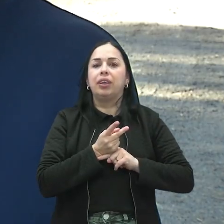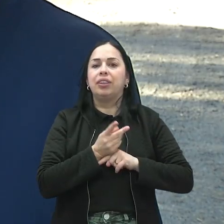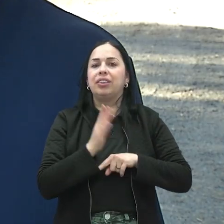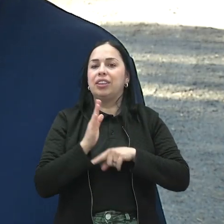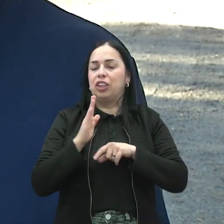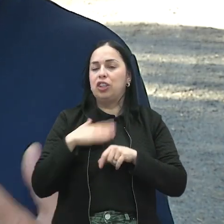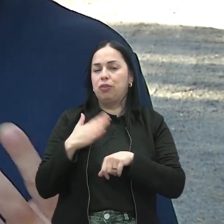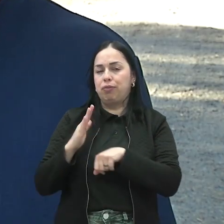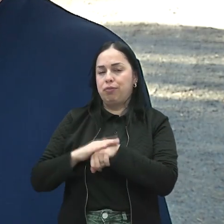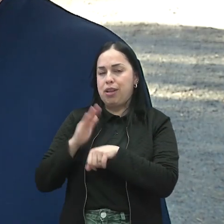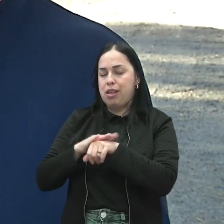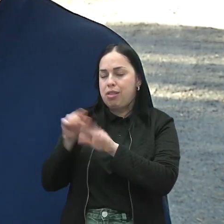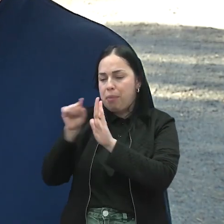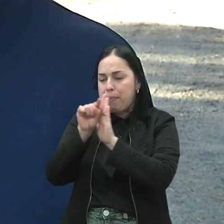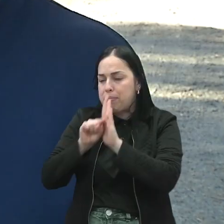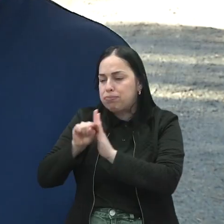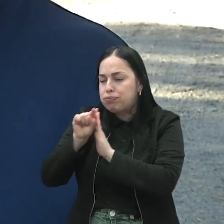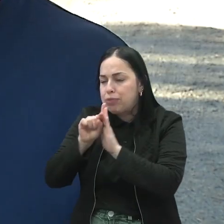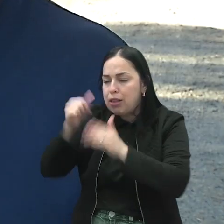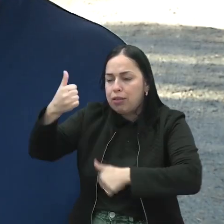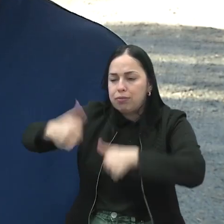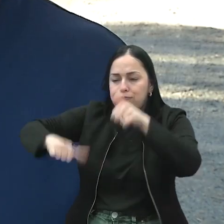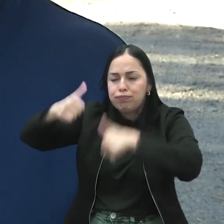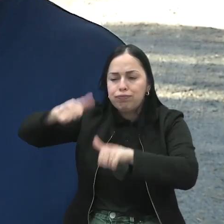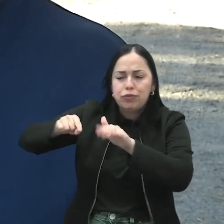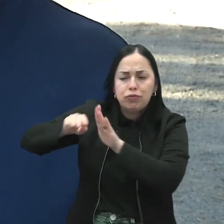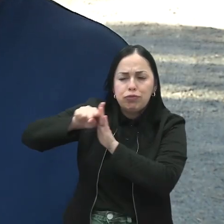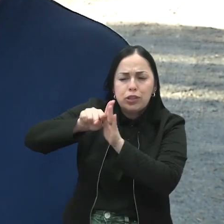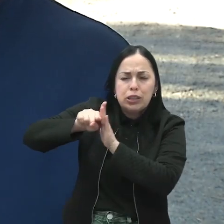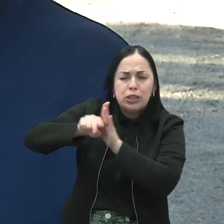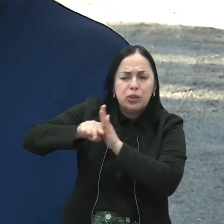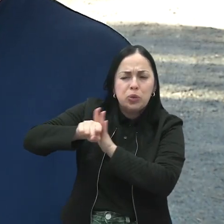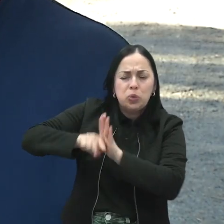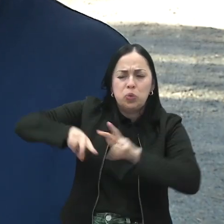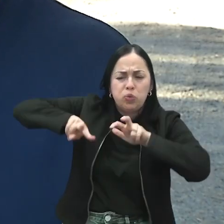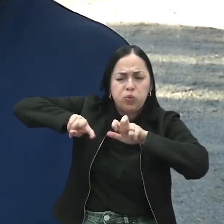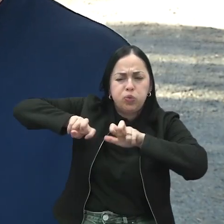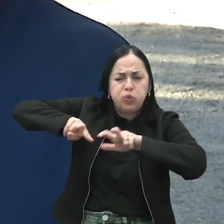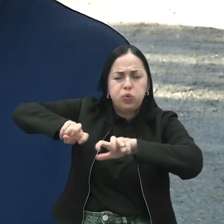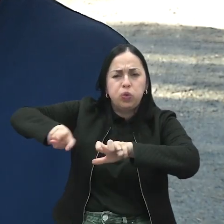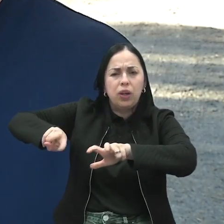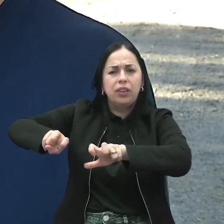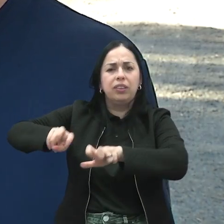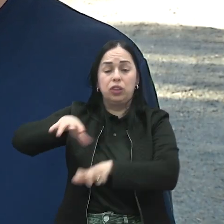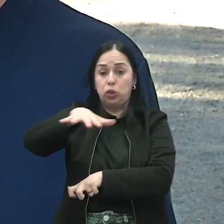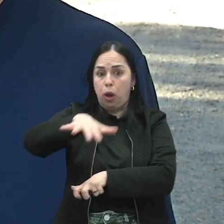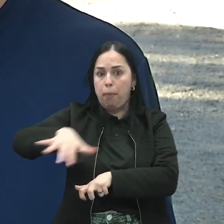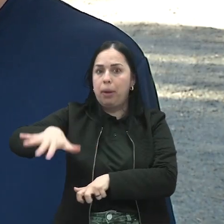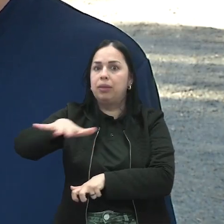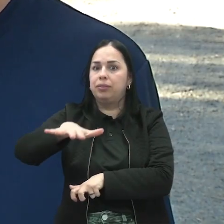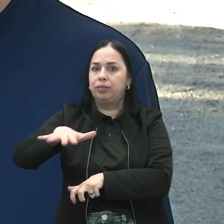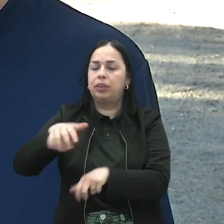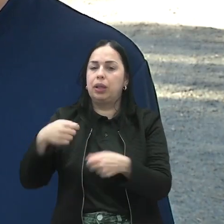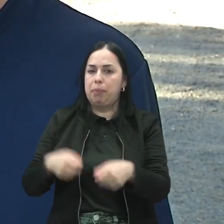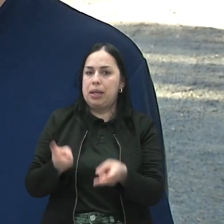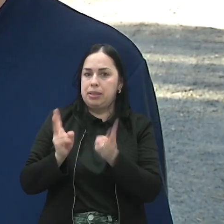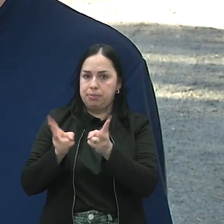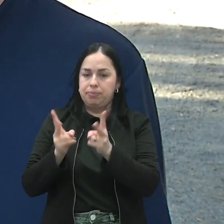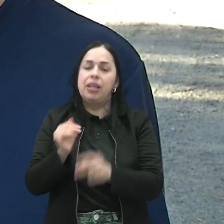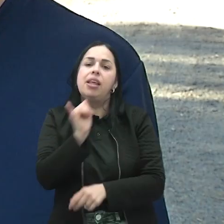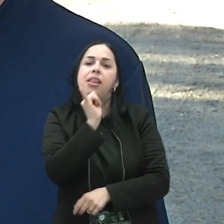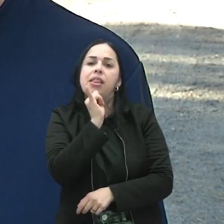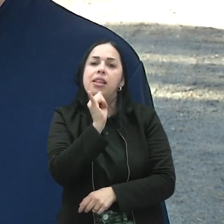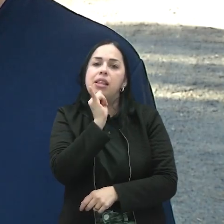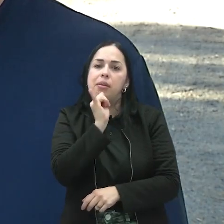gente faz um estudo a respeito, aprofunda um estudo a respeito desse bem que se